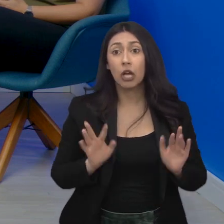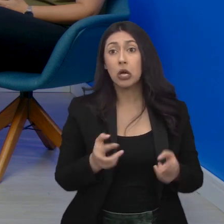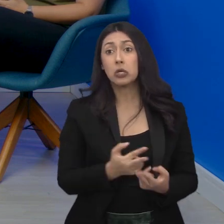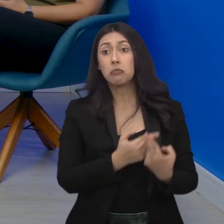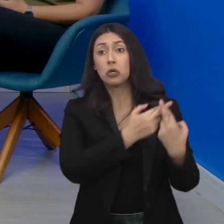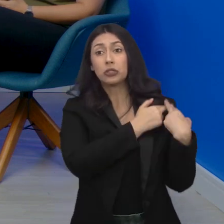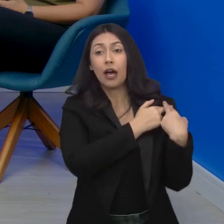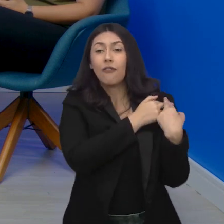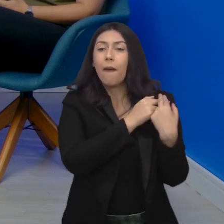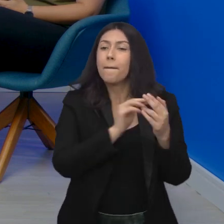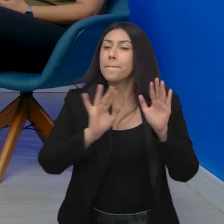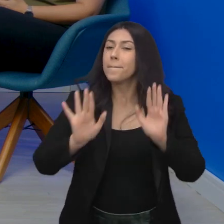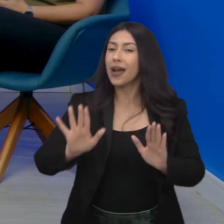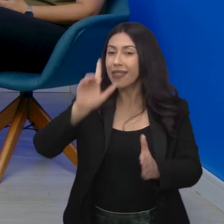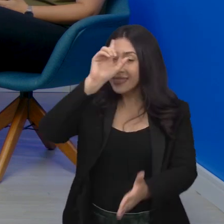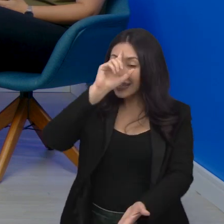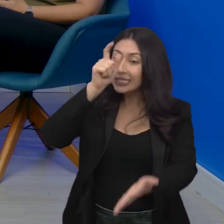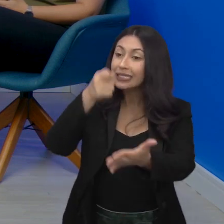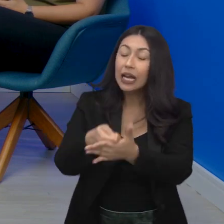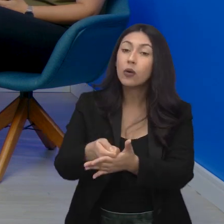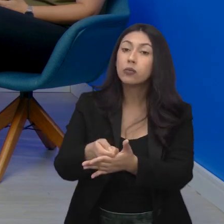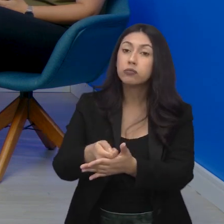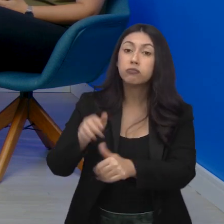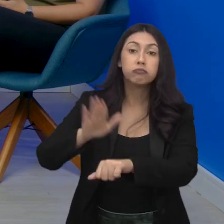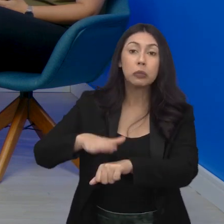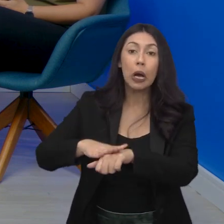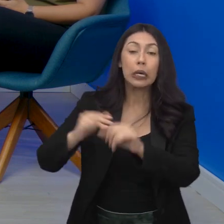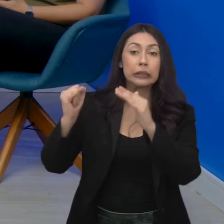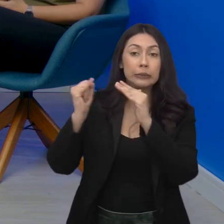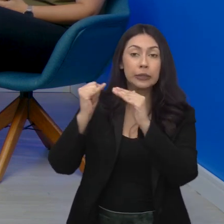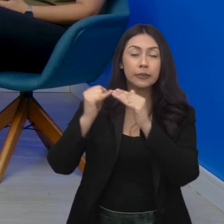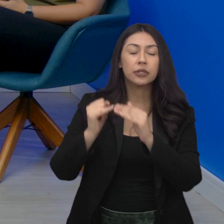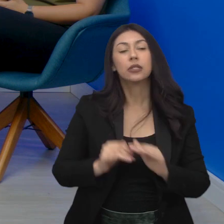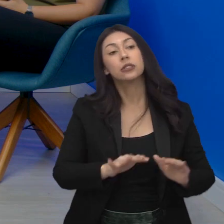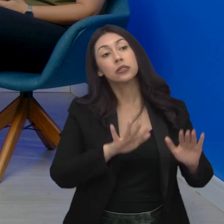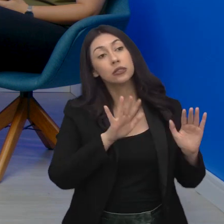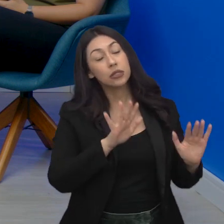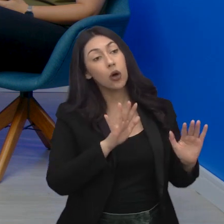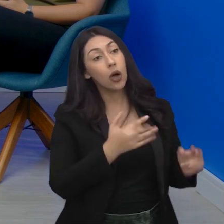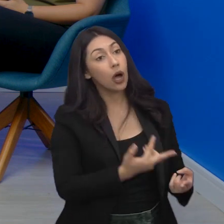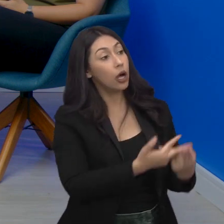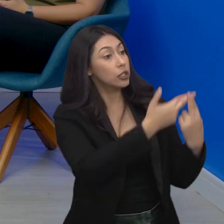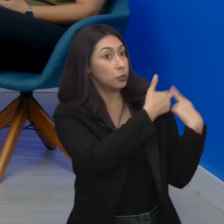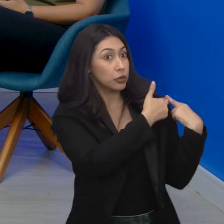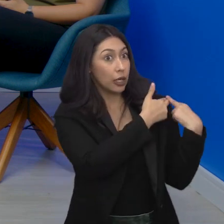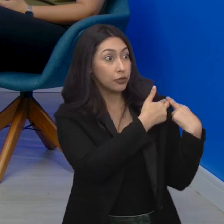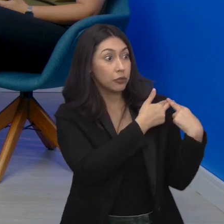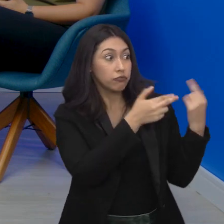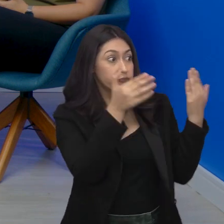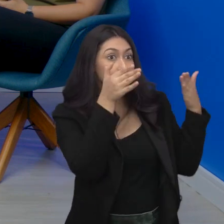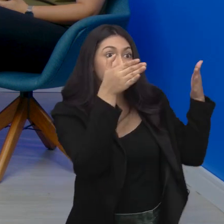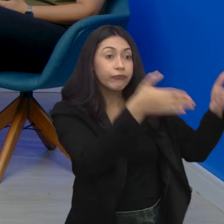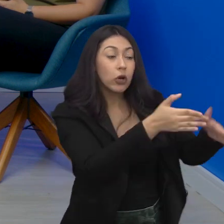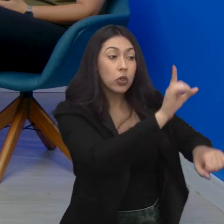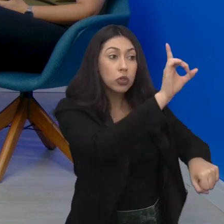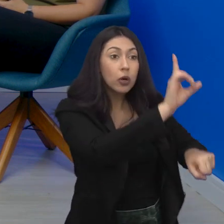não a responsabilidade, mas na verdade a decisão está na imobiliária. Isso, juridicamente a responsabilidade é direta do proprietário. É